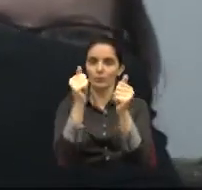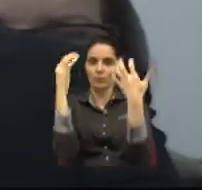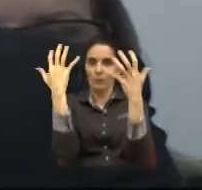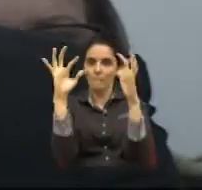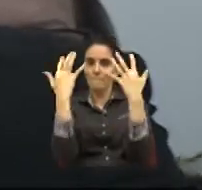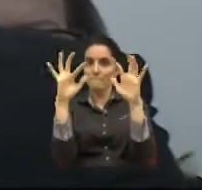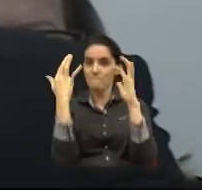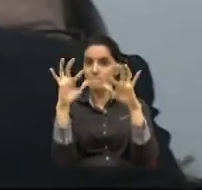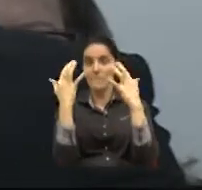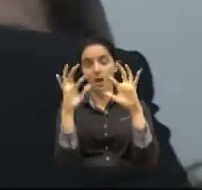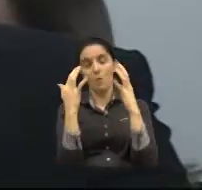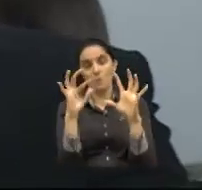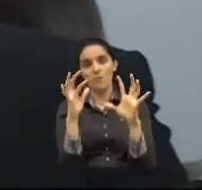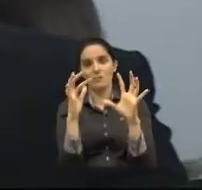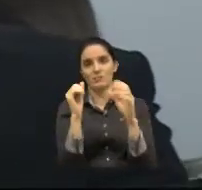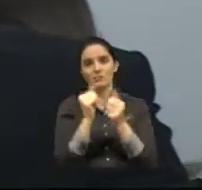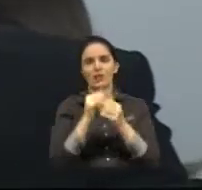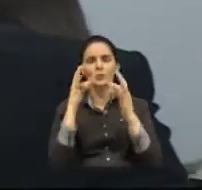mães, né,